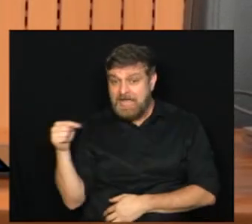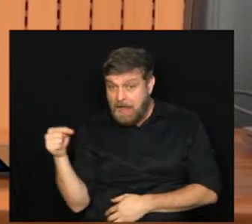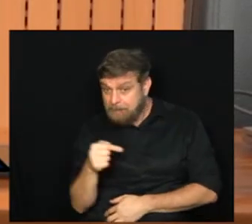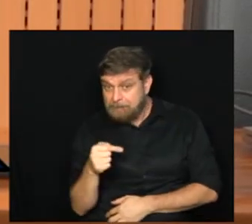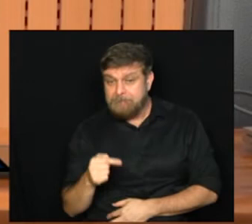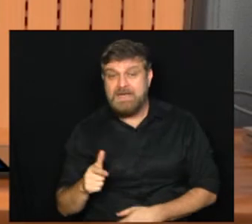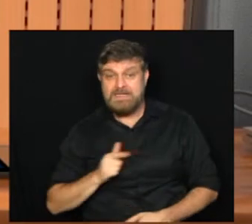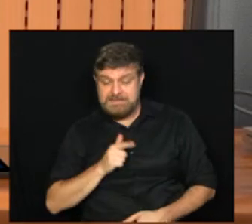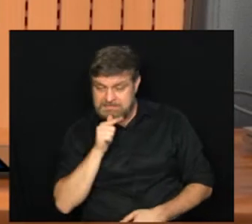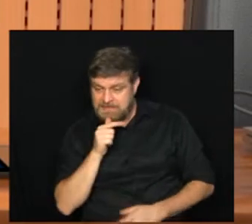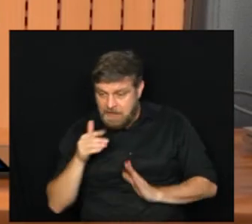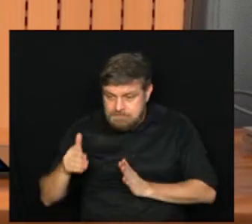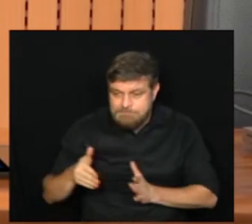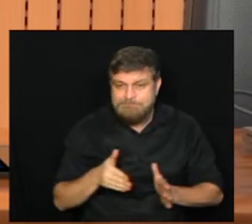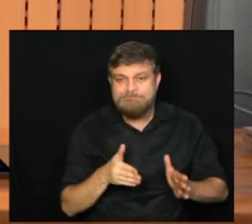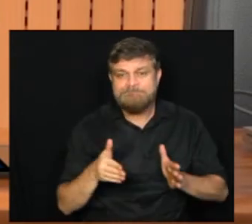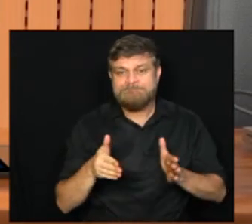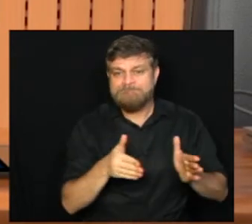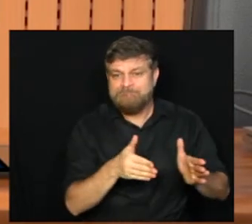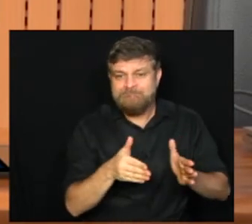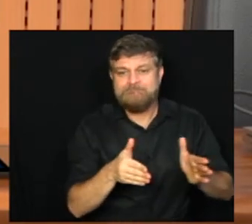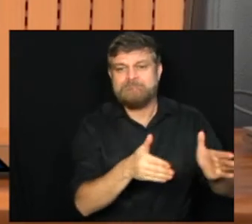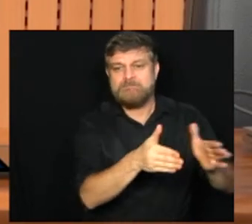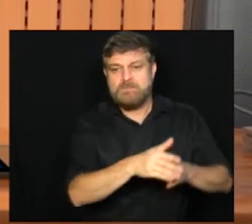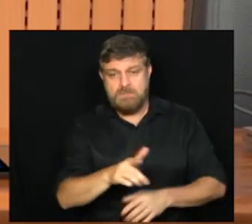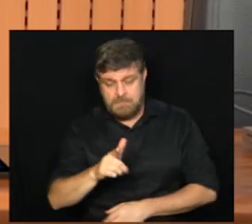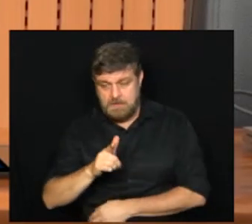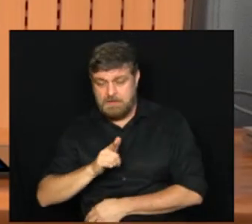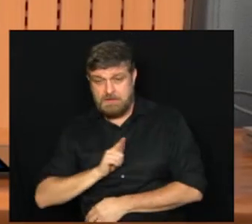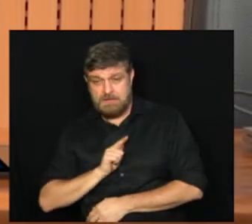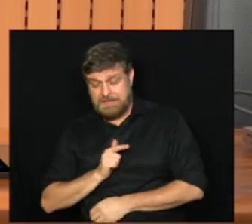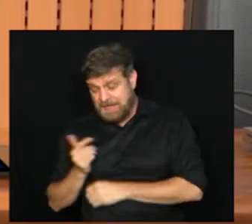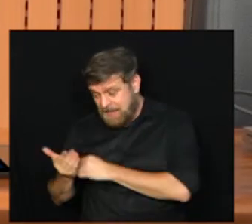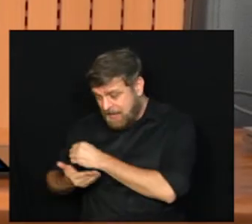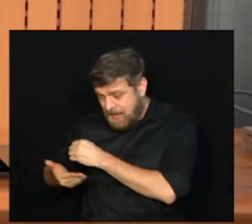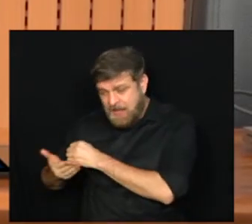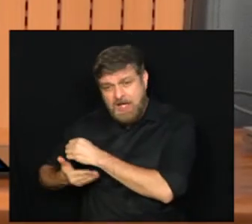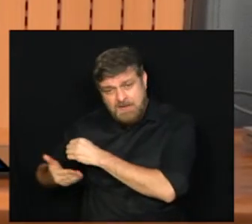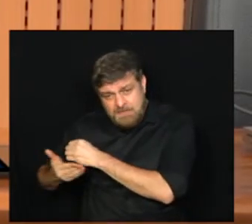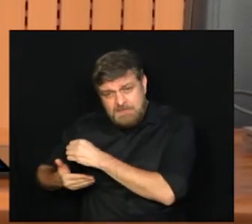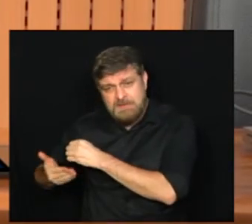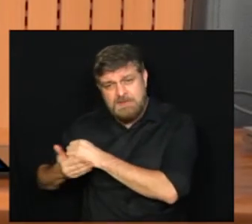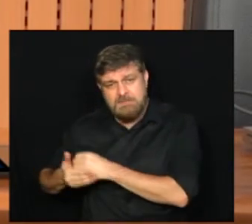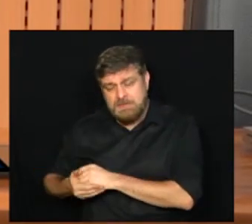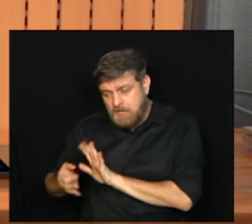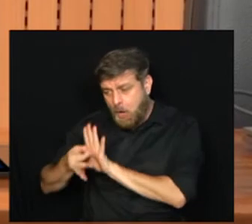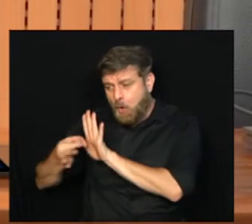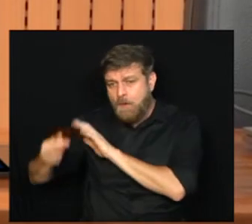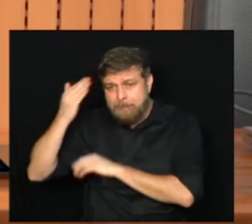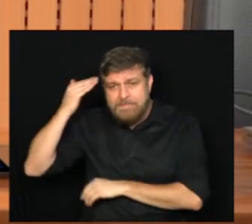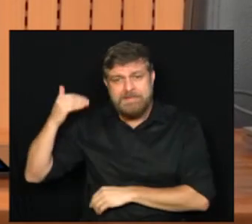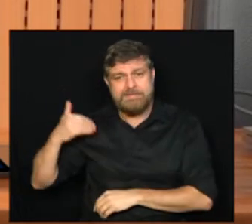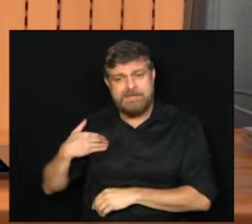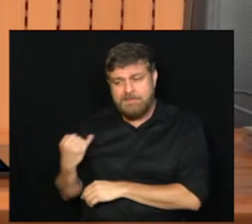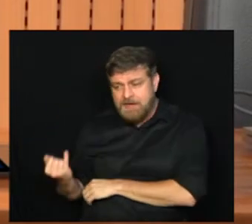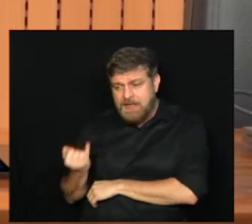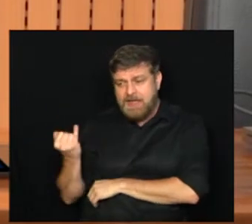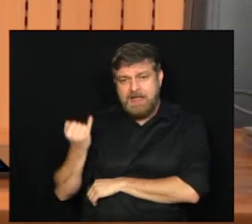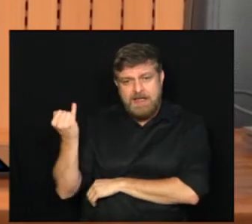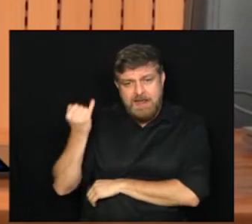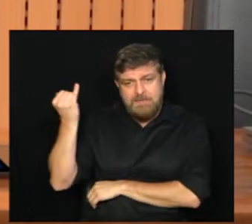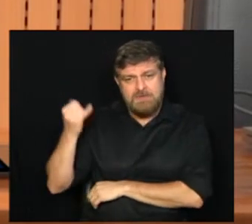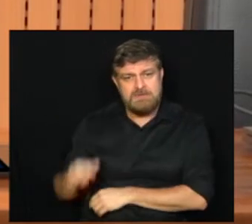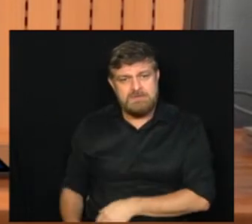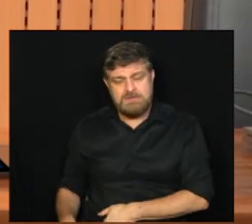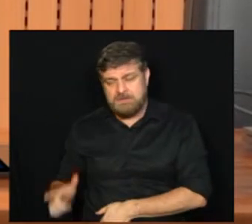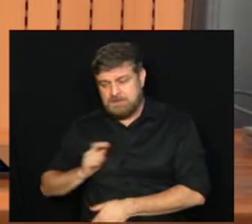temos ali. E está no quintal. Então, é fundamental isso que a senhora apresentou. Eu acho importante que a equipe